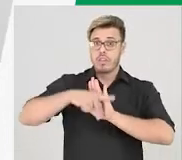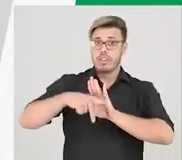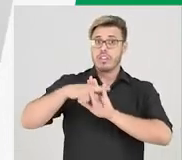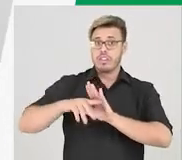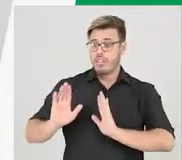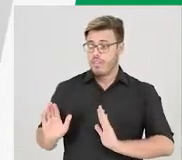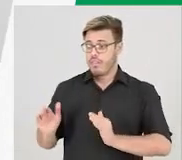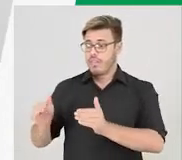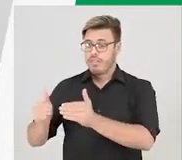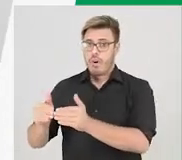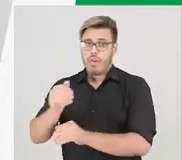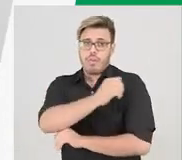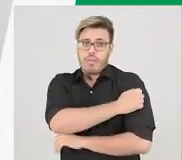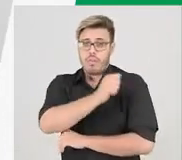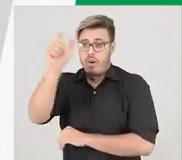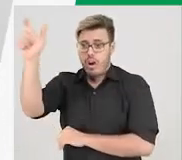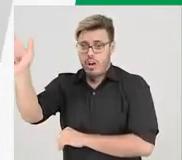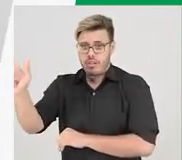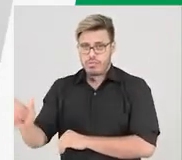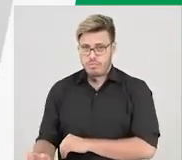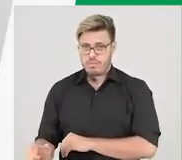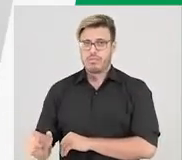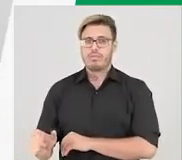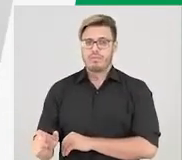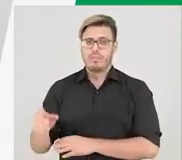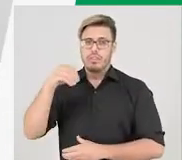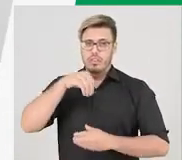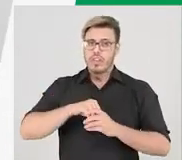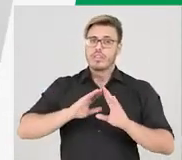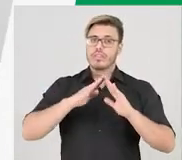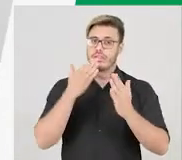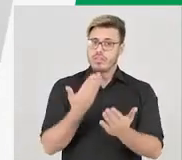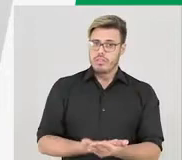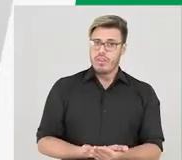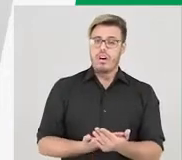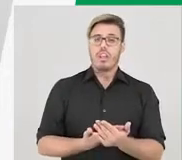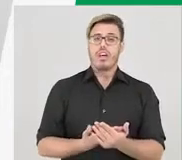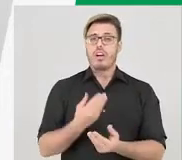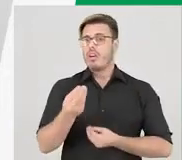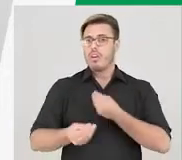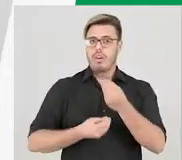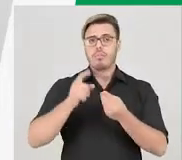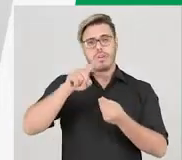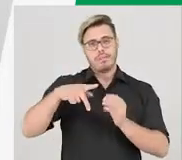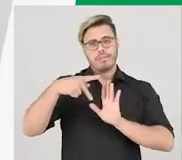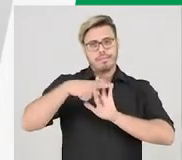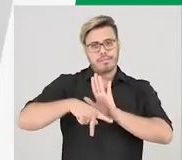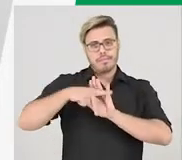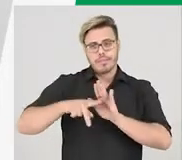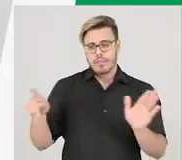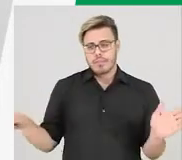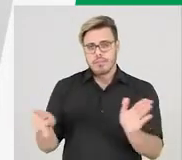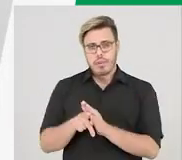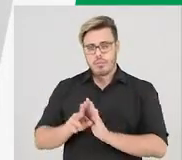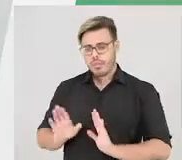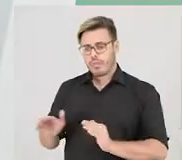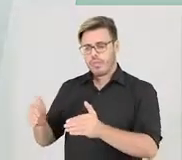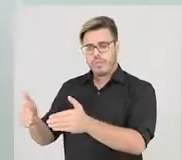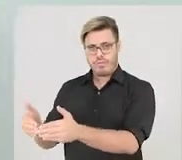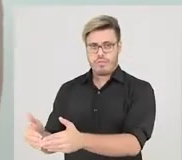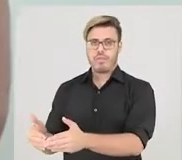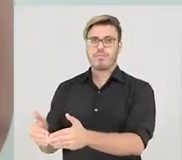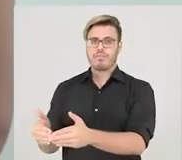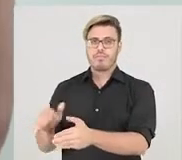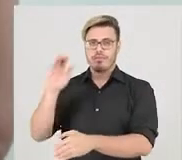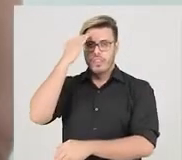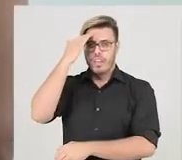ensino regular, mediante plano específico, em consonância com a proposta pedagógica da escola. Aqui